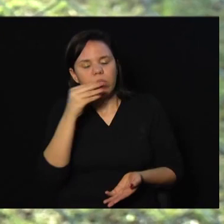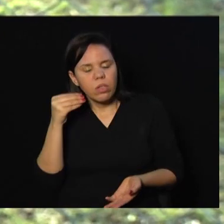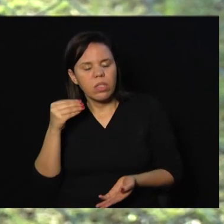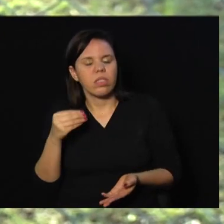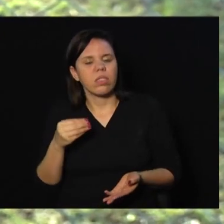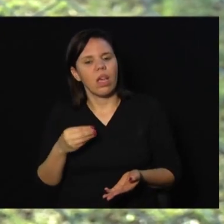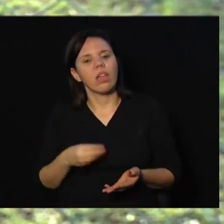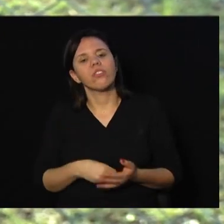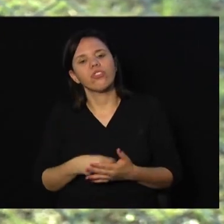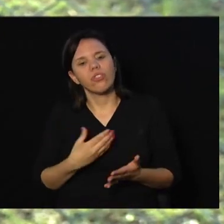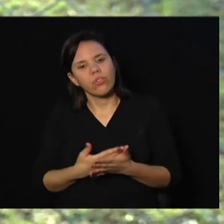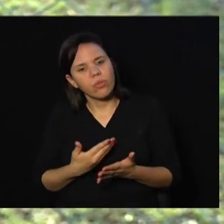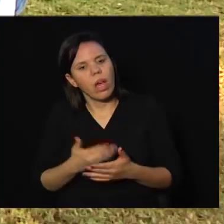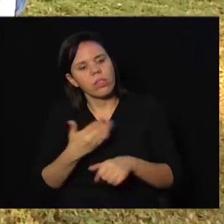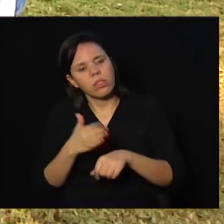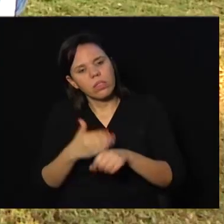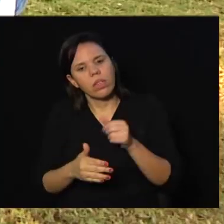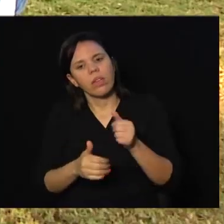né?